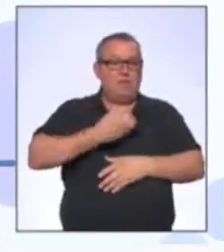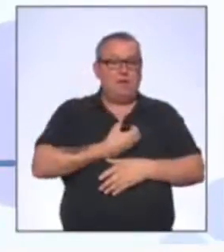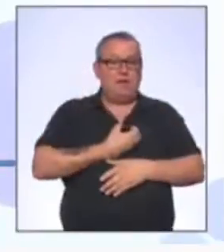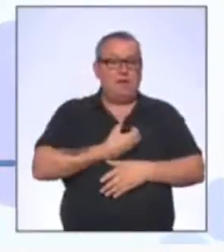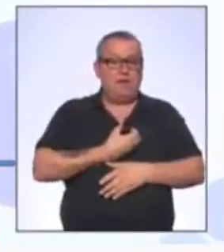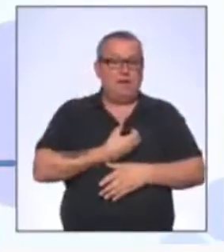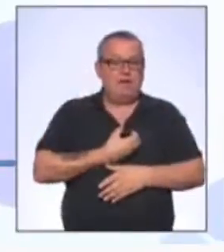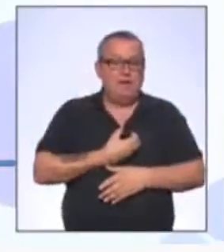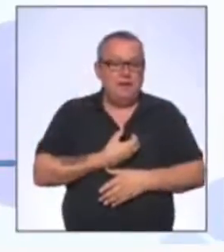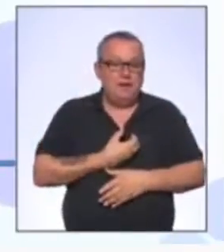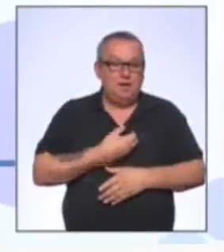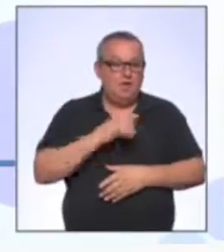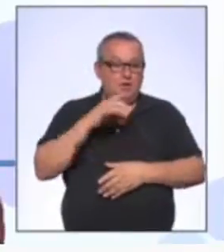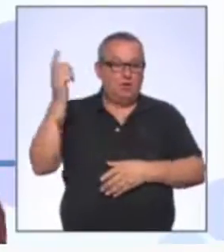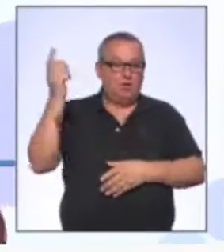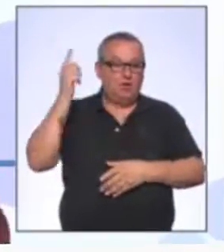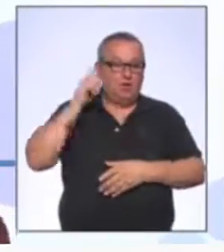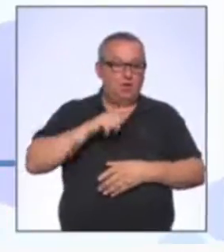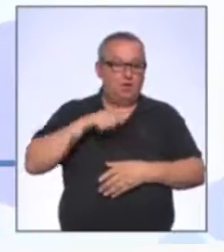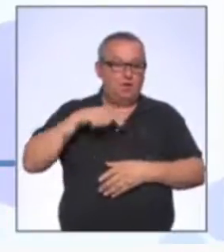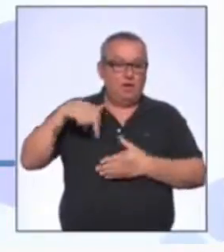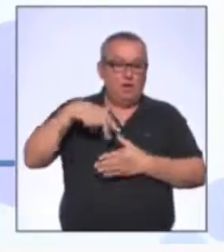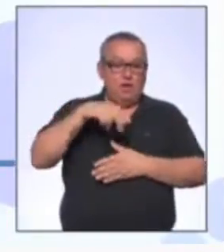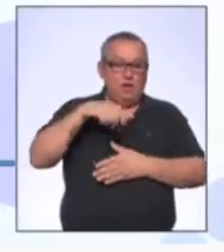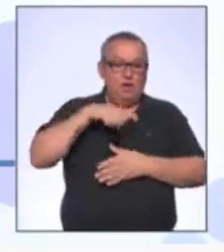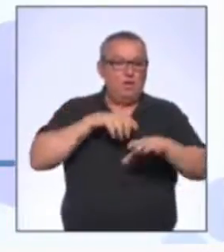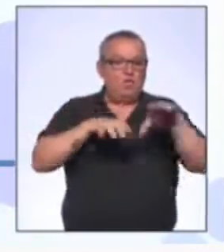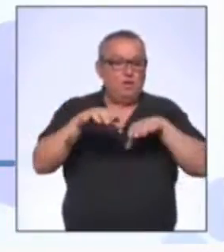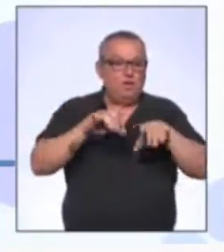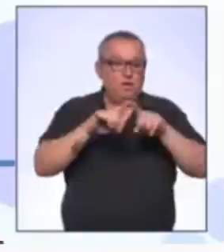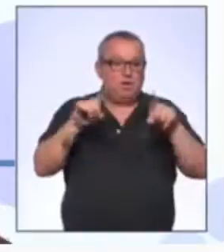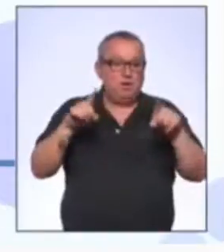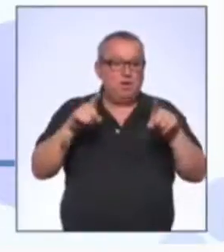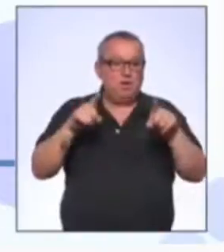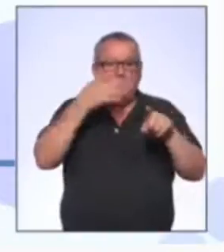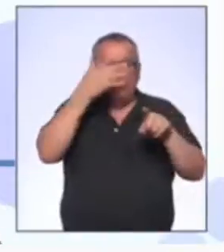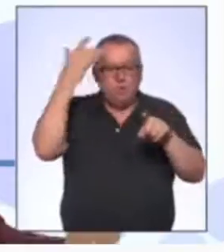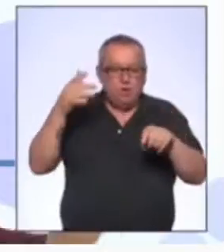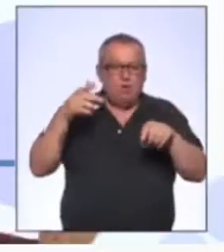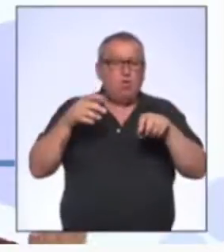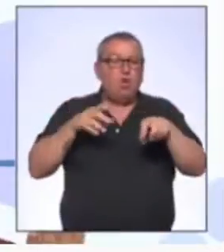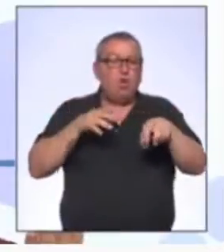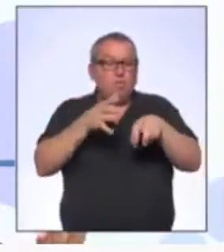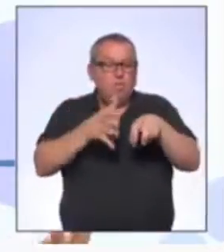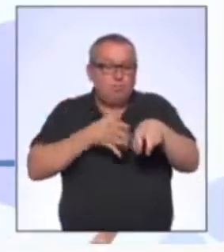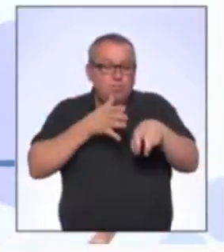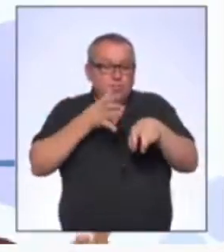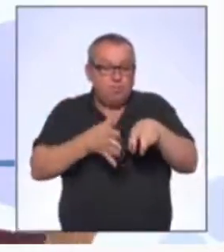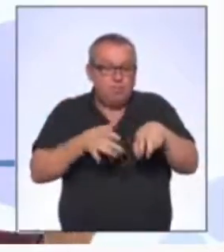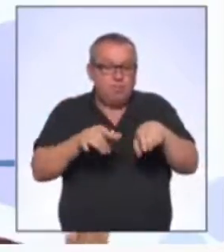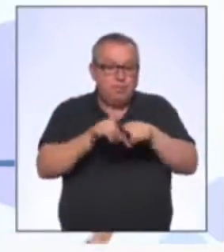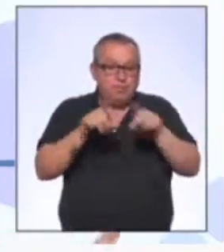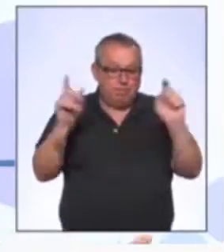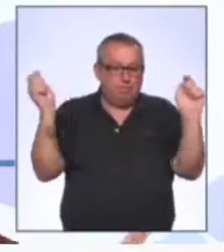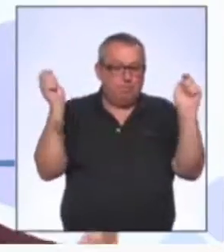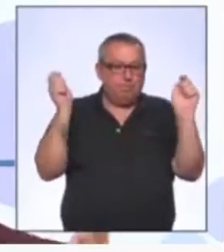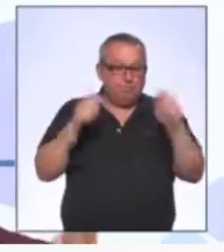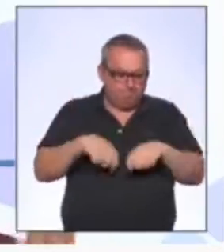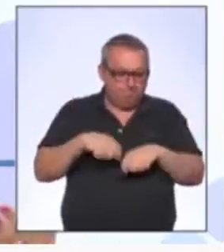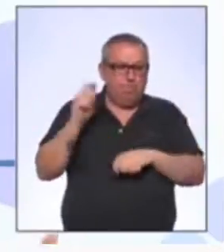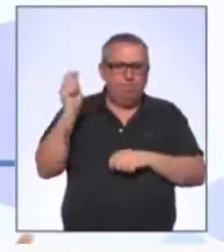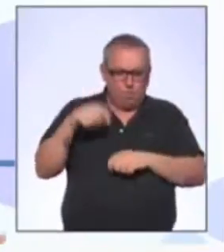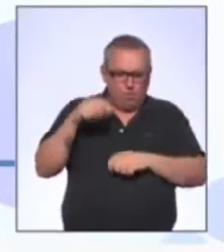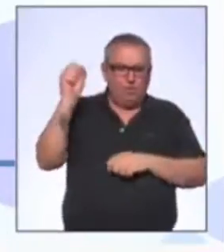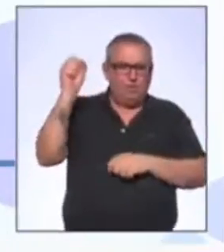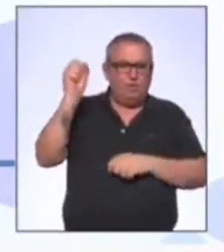não só eu que consigo né andar tem minha mobilidade mais um cadeirante também ele é capaz e pode